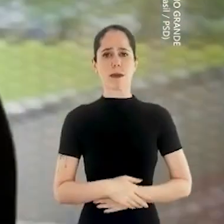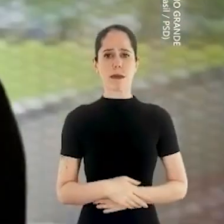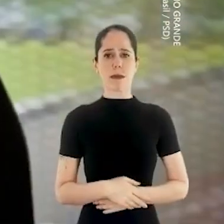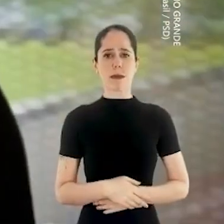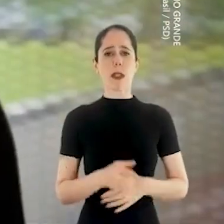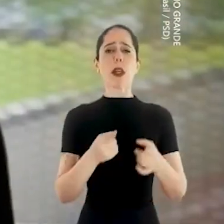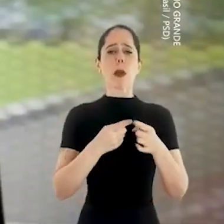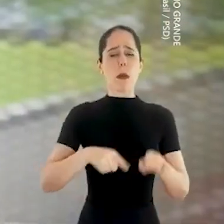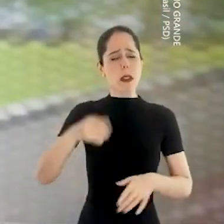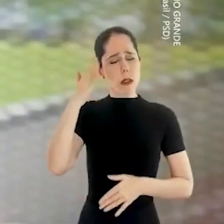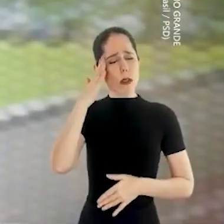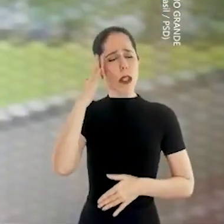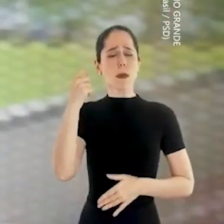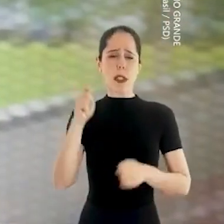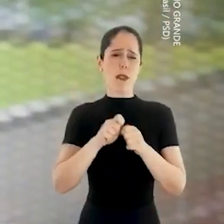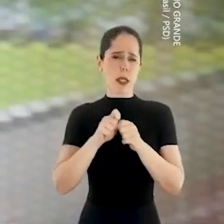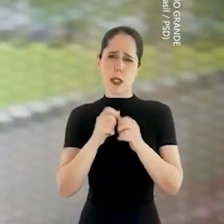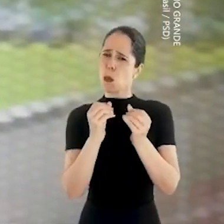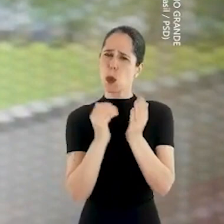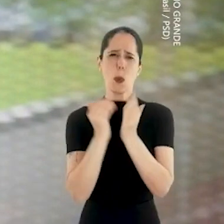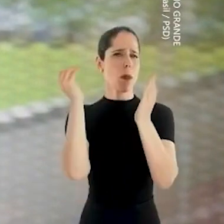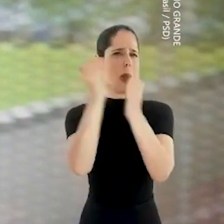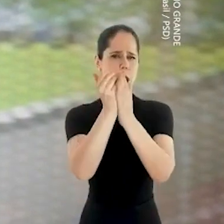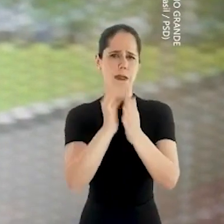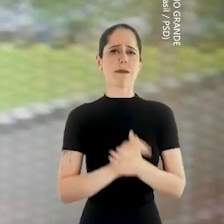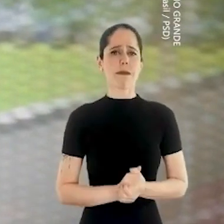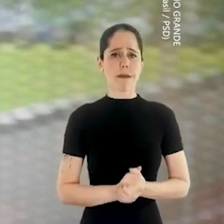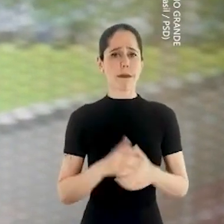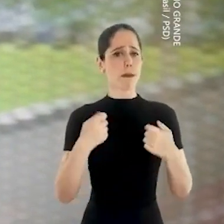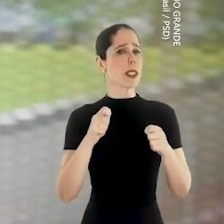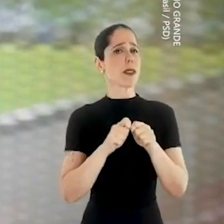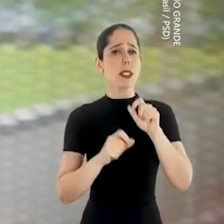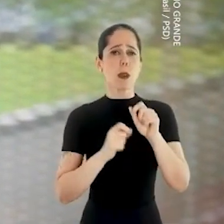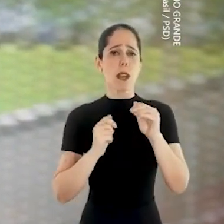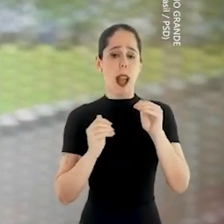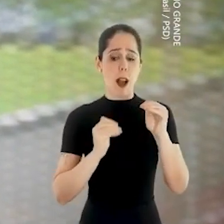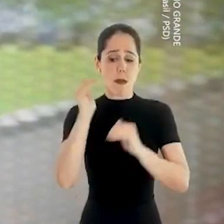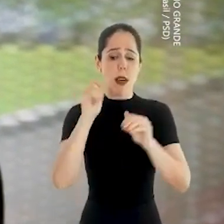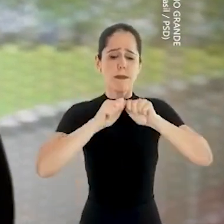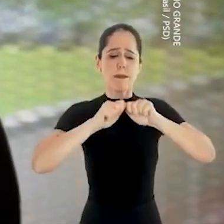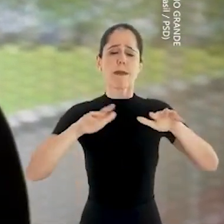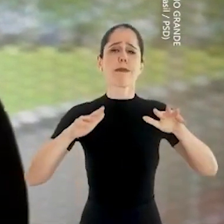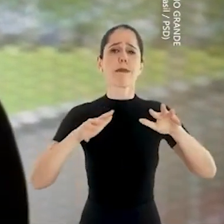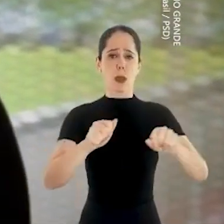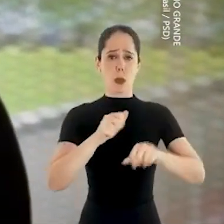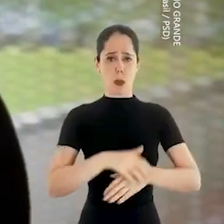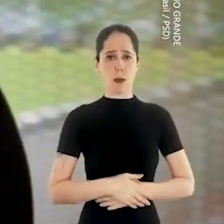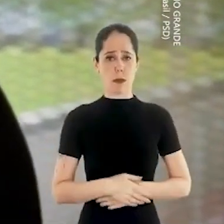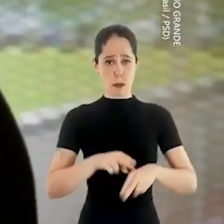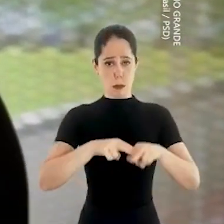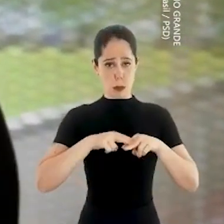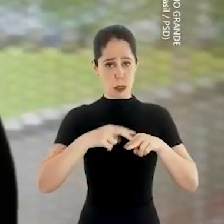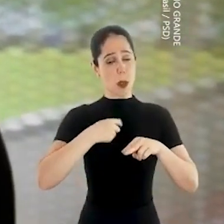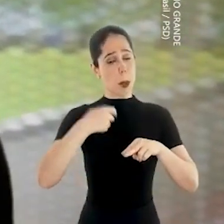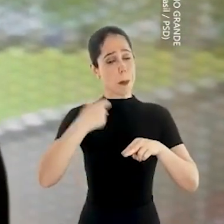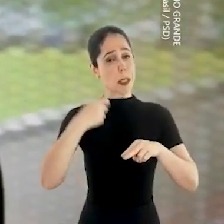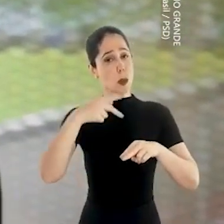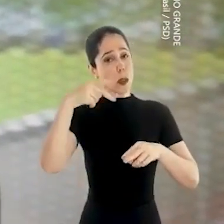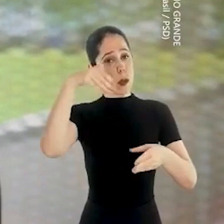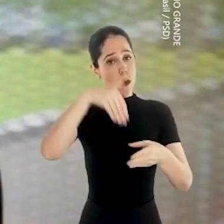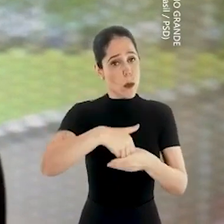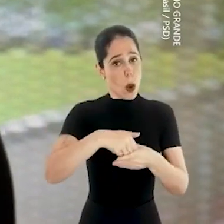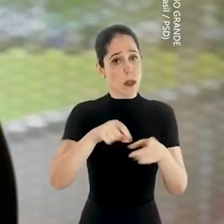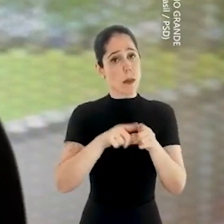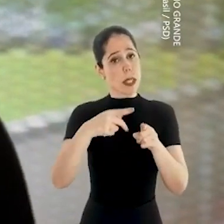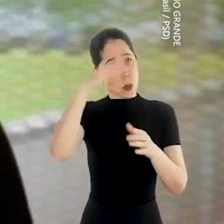certo. Mas eu sei que precisamos fazer muito mais. E precisamos fazer os avanços chegarem para todos. E é por isso que eu preciso do